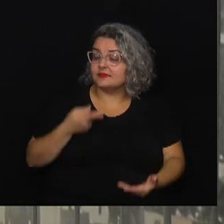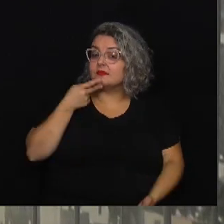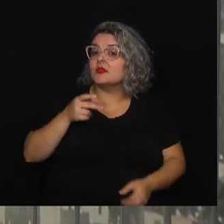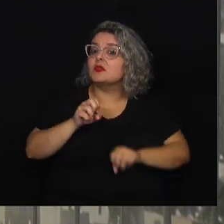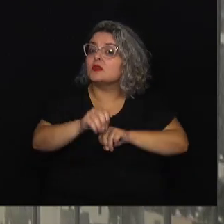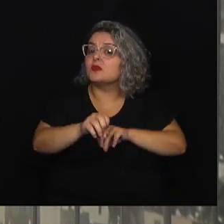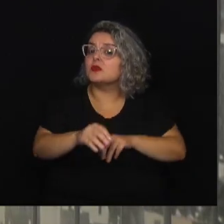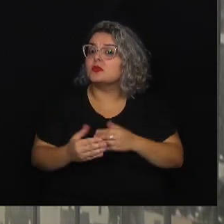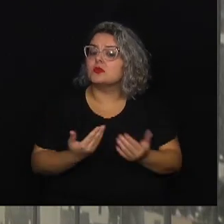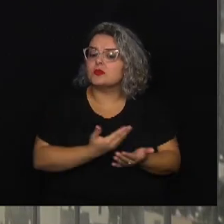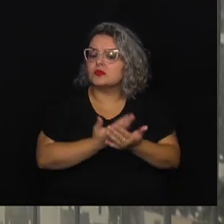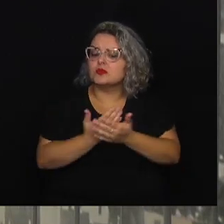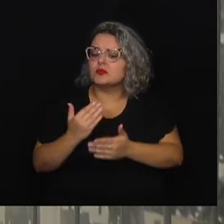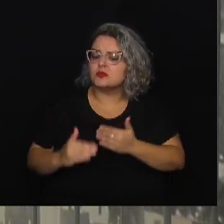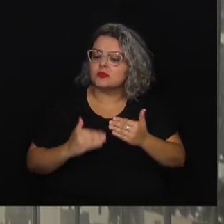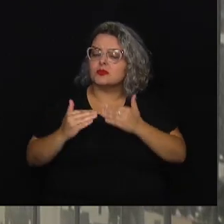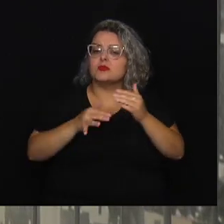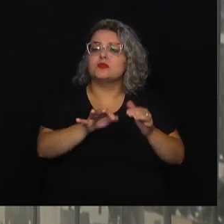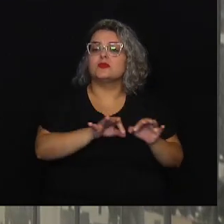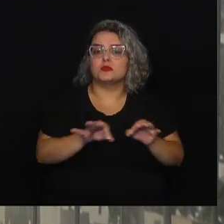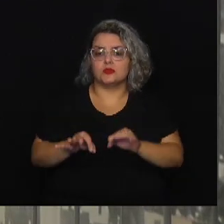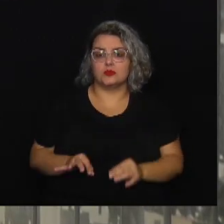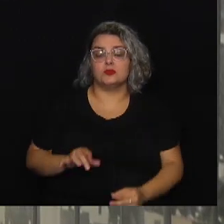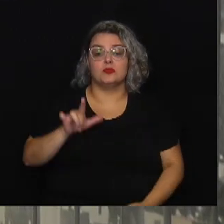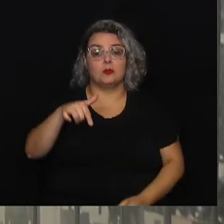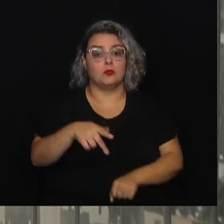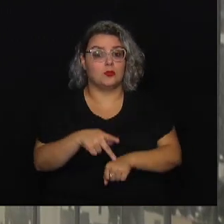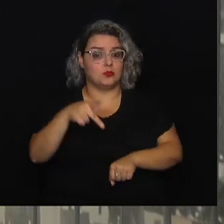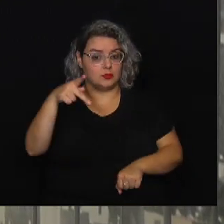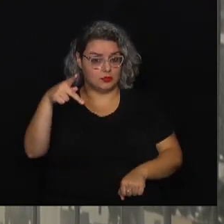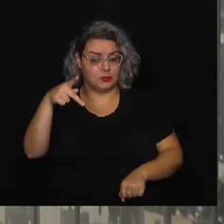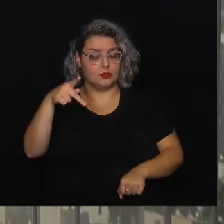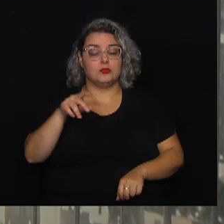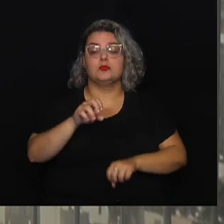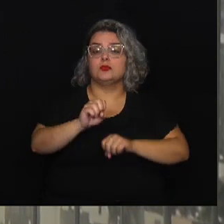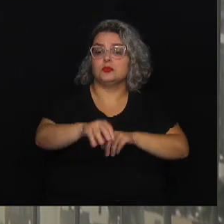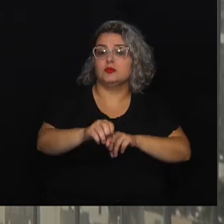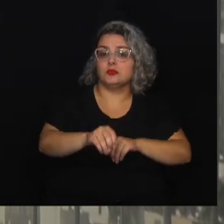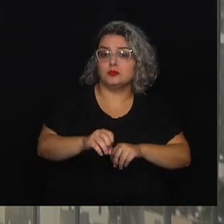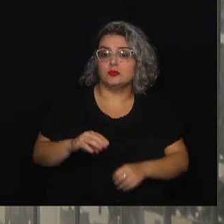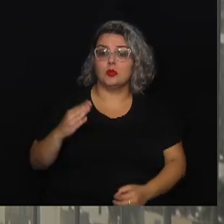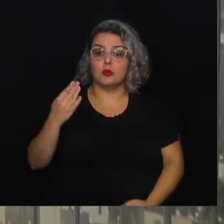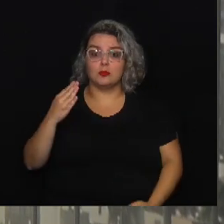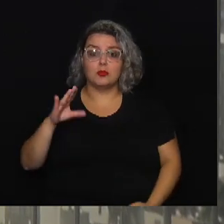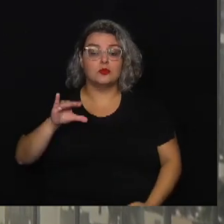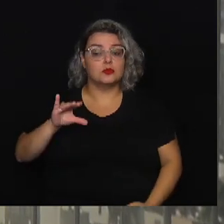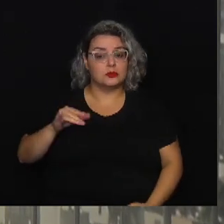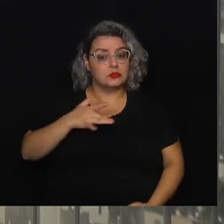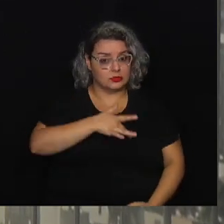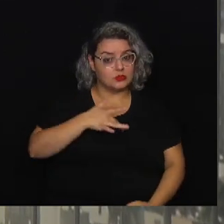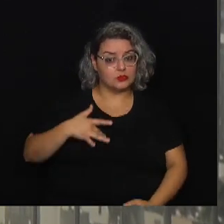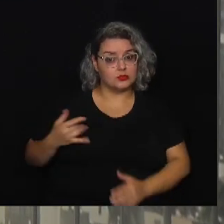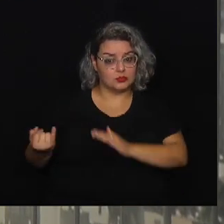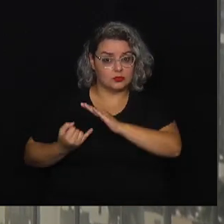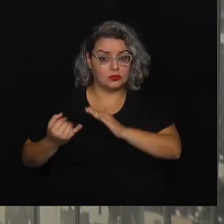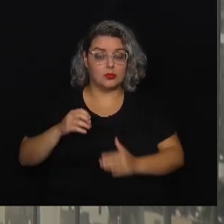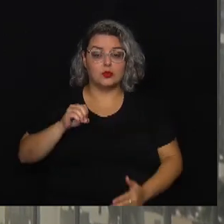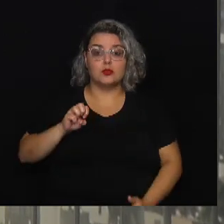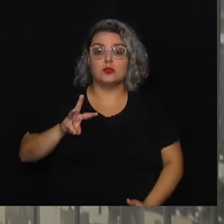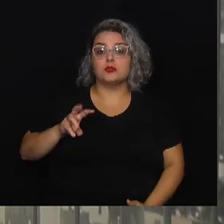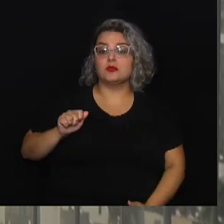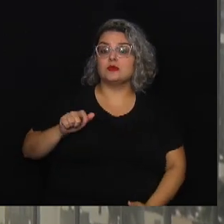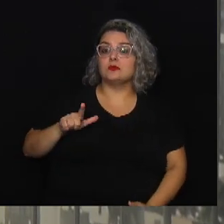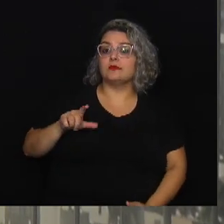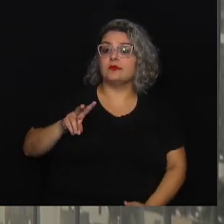estudo desenvolvido no programa de pós-graduação em ensino em biociências e saúde do Instituto Oswaldo Cruz,